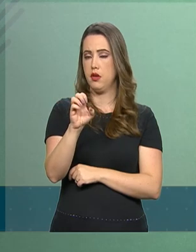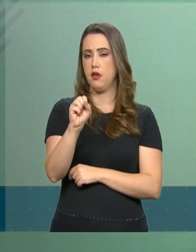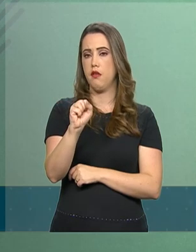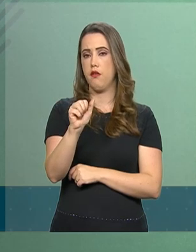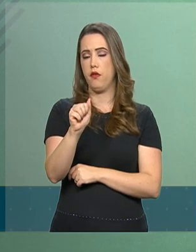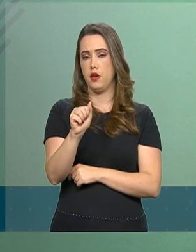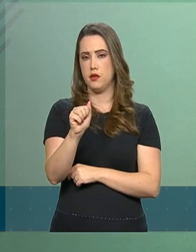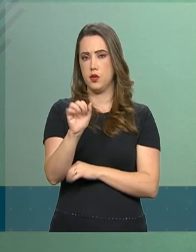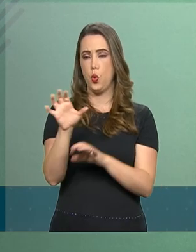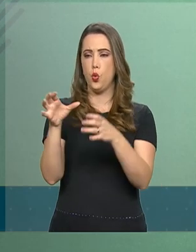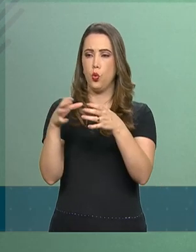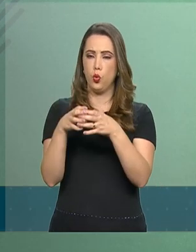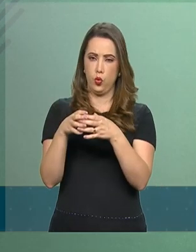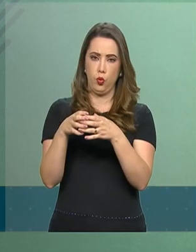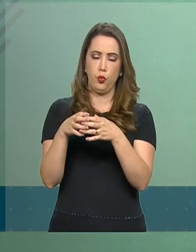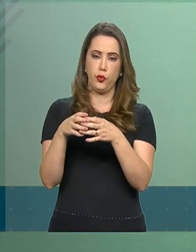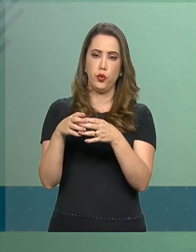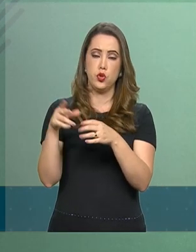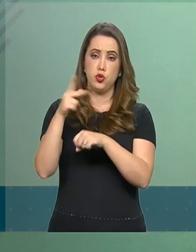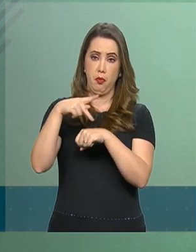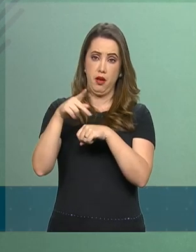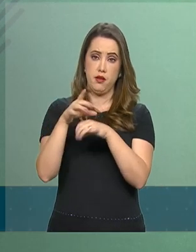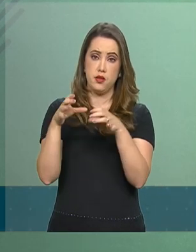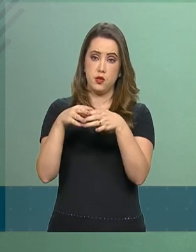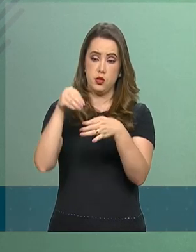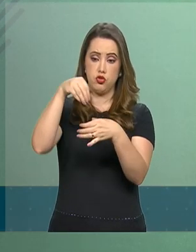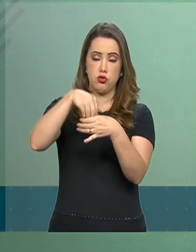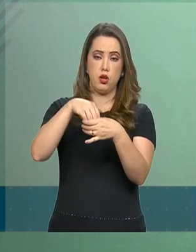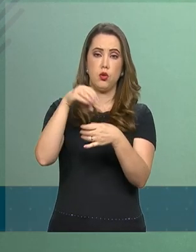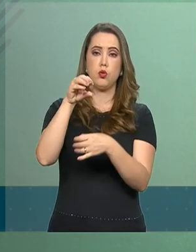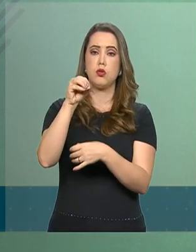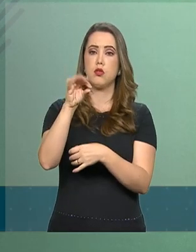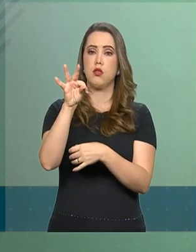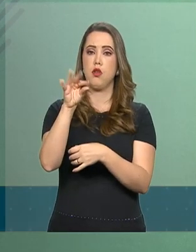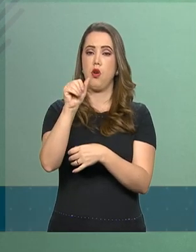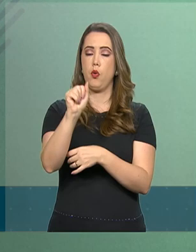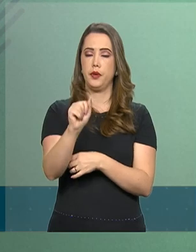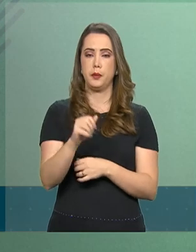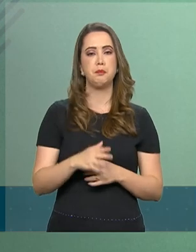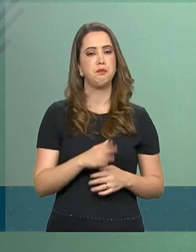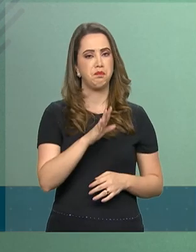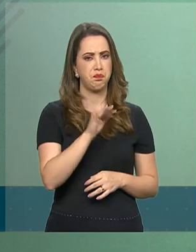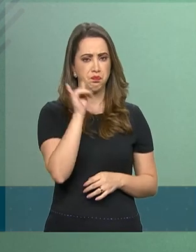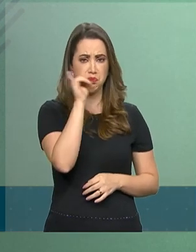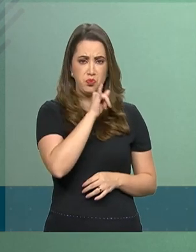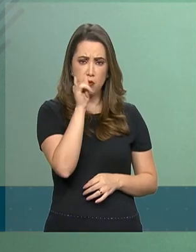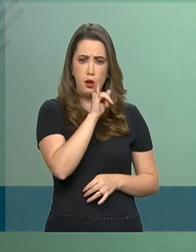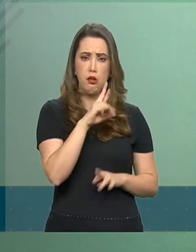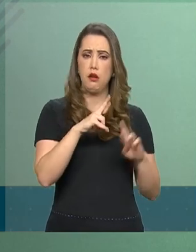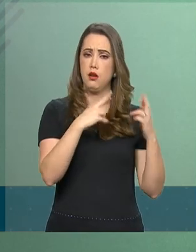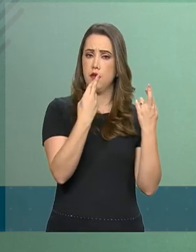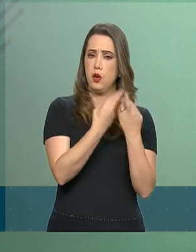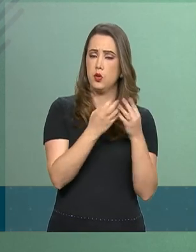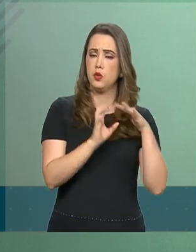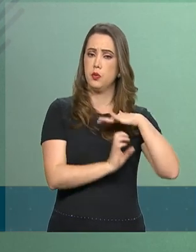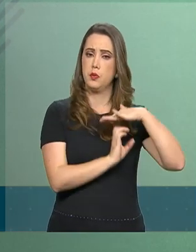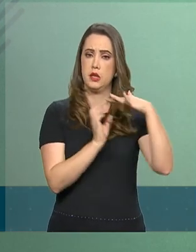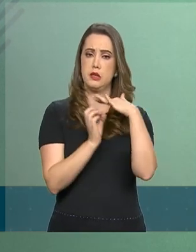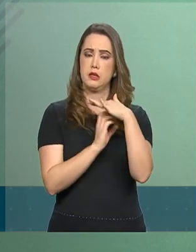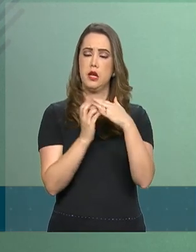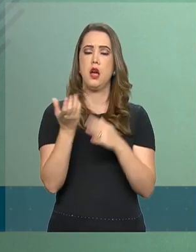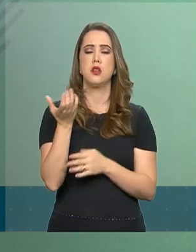na itália o ministro reuniu se com empresários quem investem ou tem